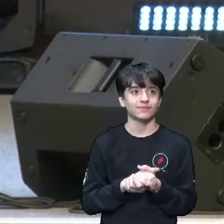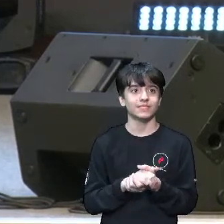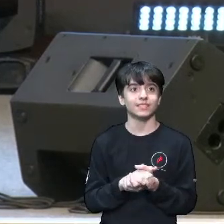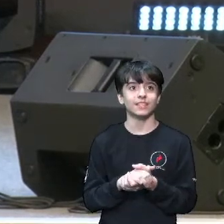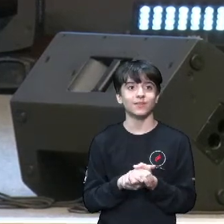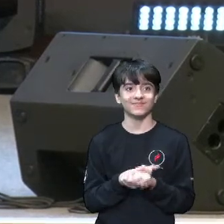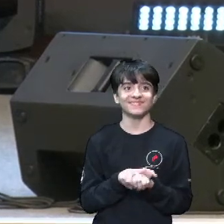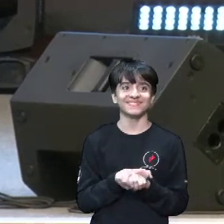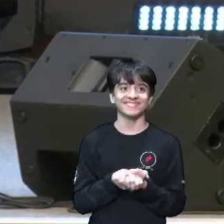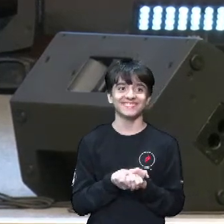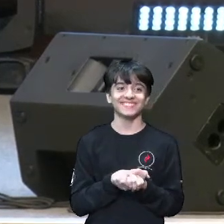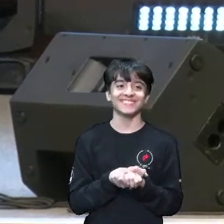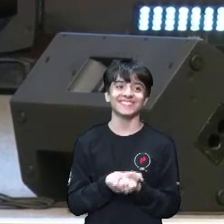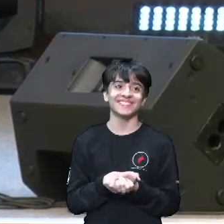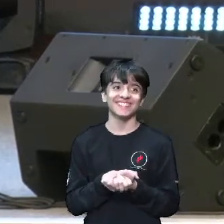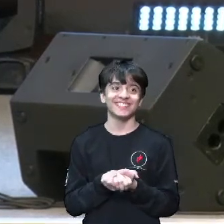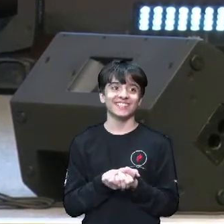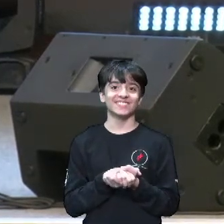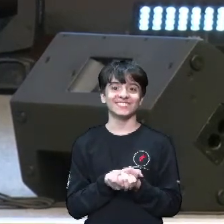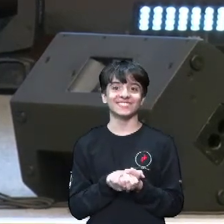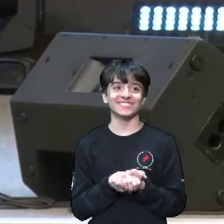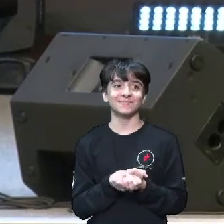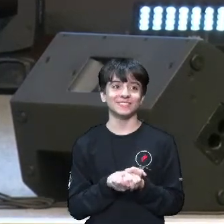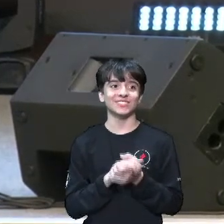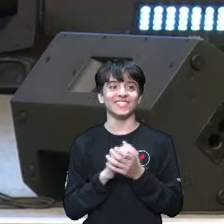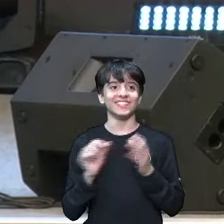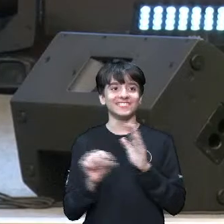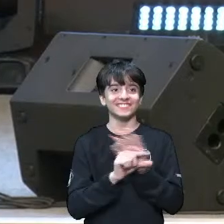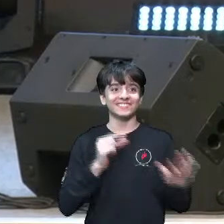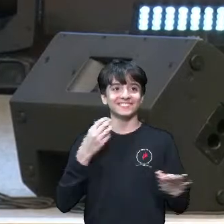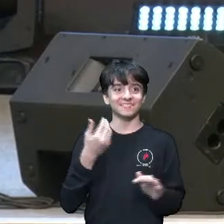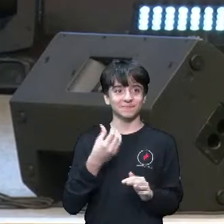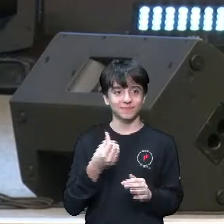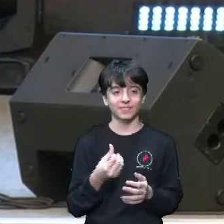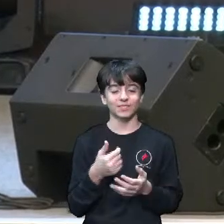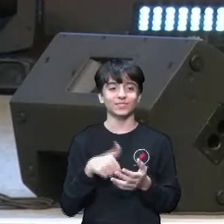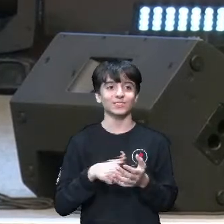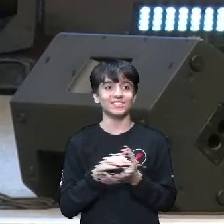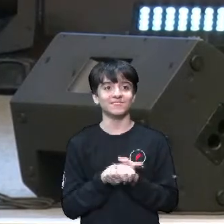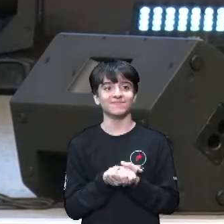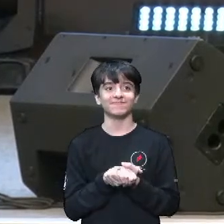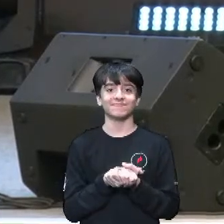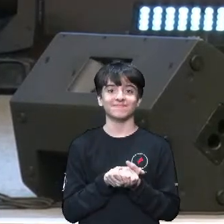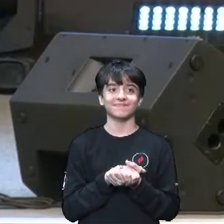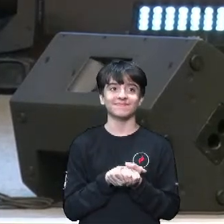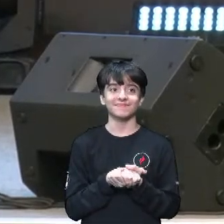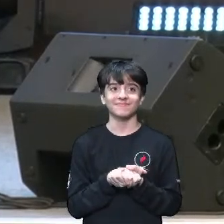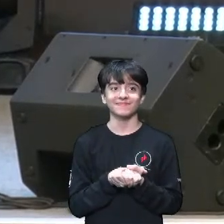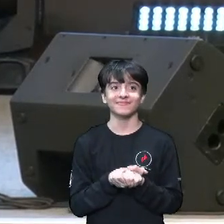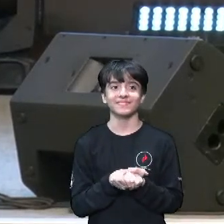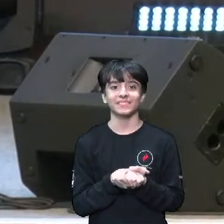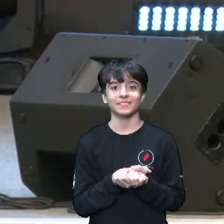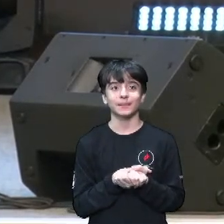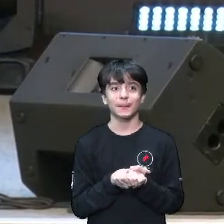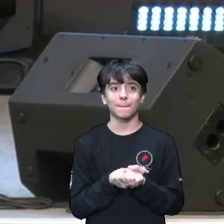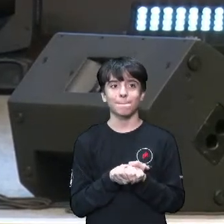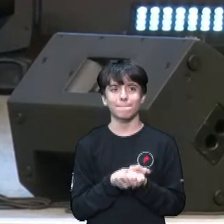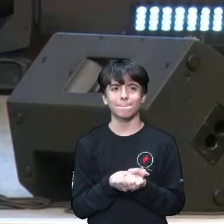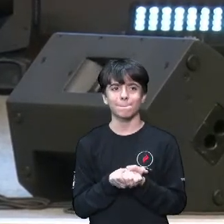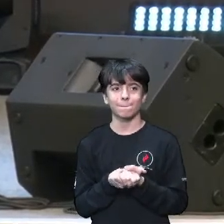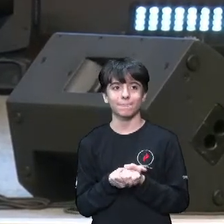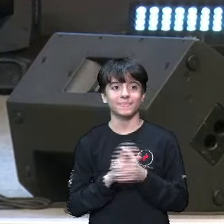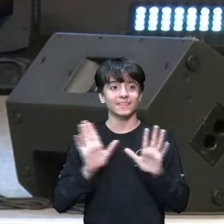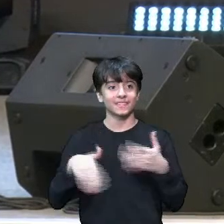Versículo de número 13. Pois pela experiência desta administração, eles glorificam a Deus pela